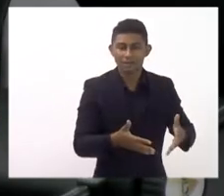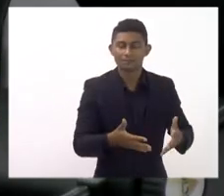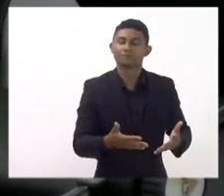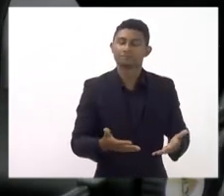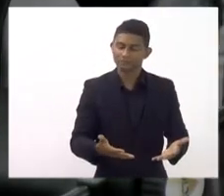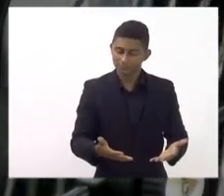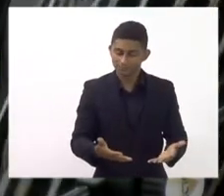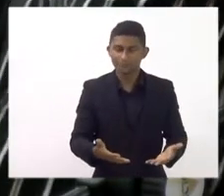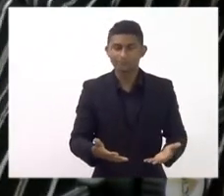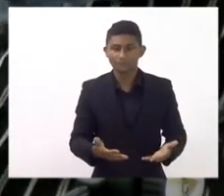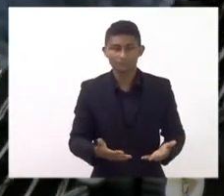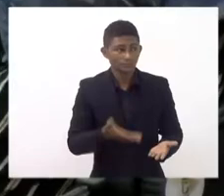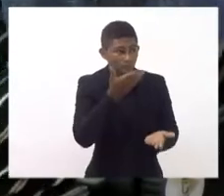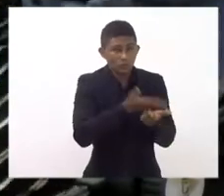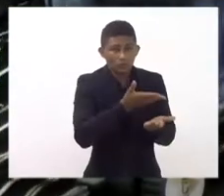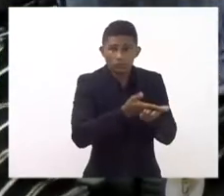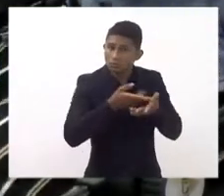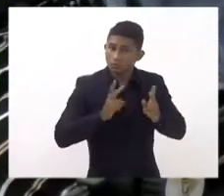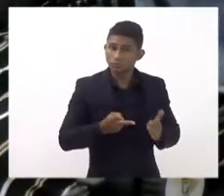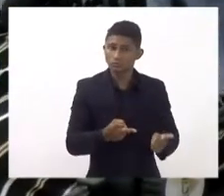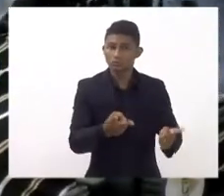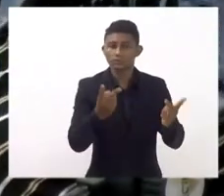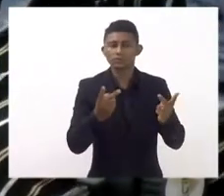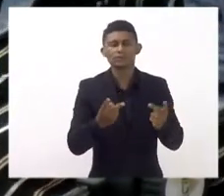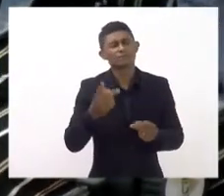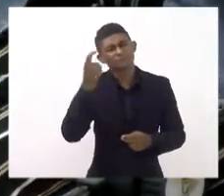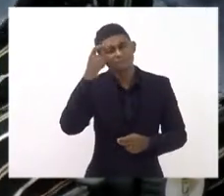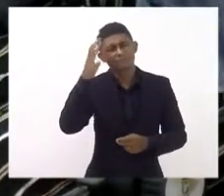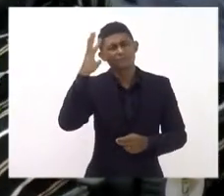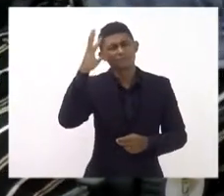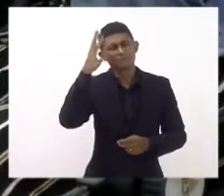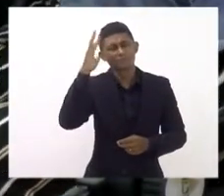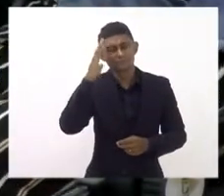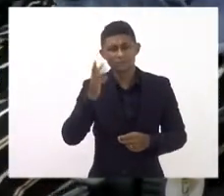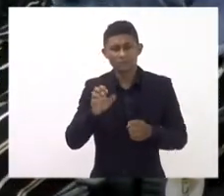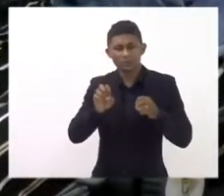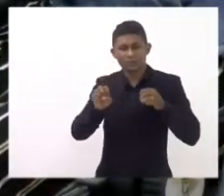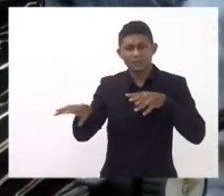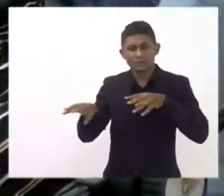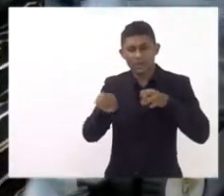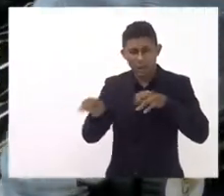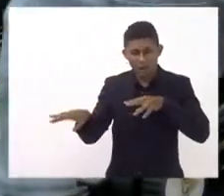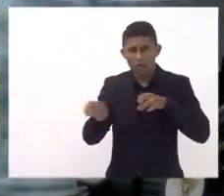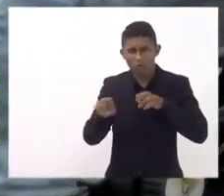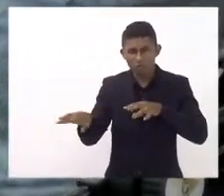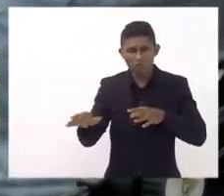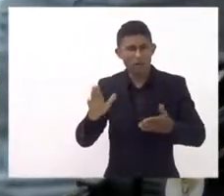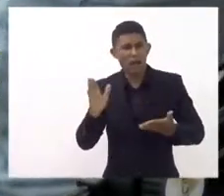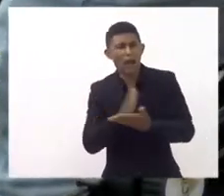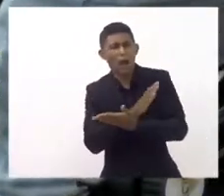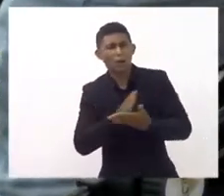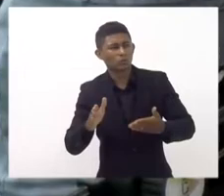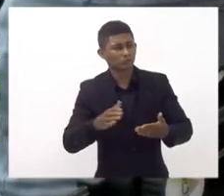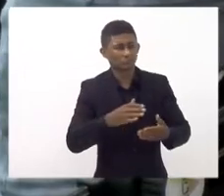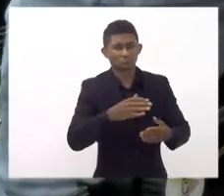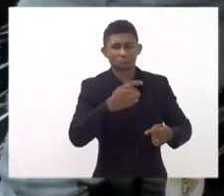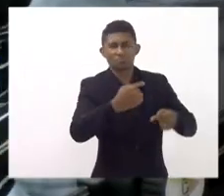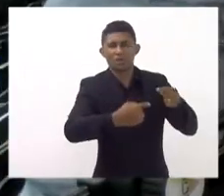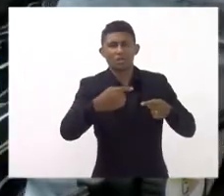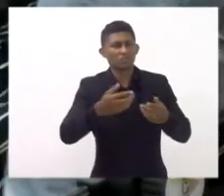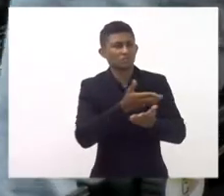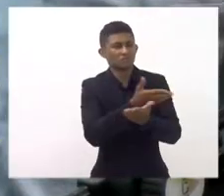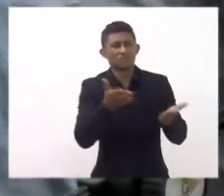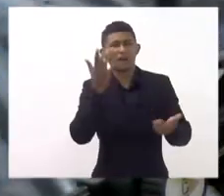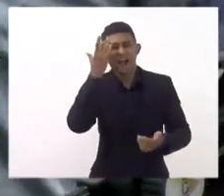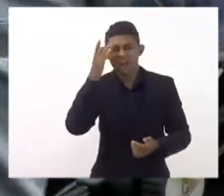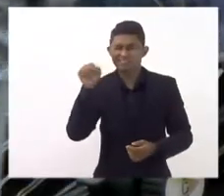pode parecer até uma palavra abstrata e vazia para muitos da nossa classe política, mas